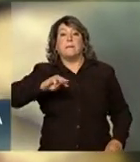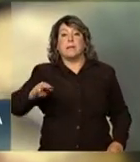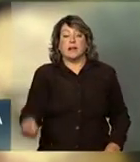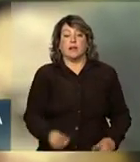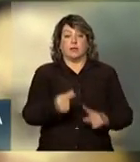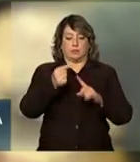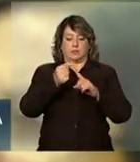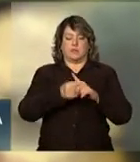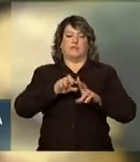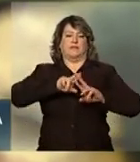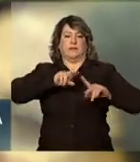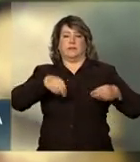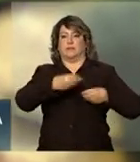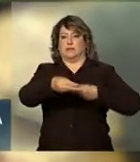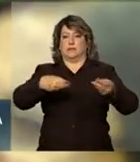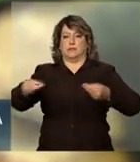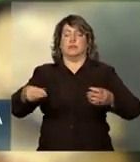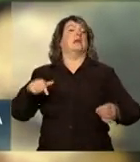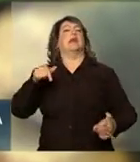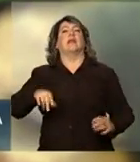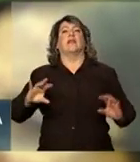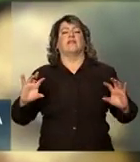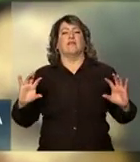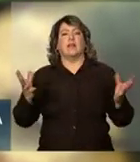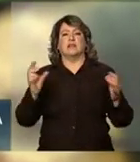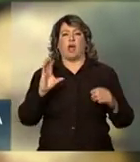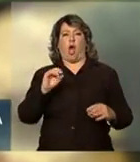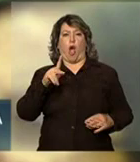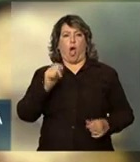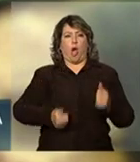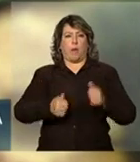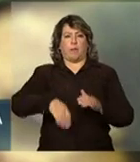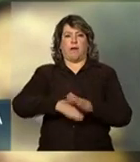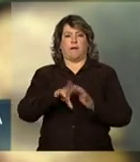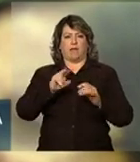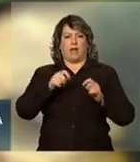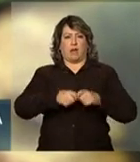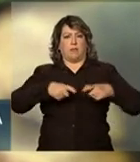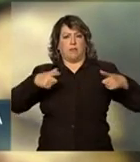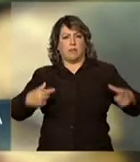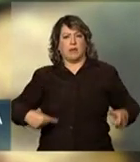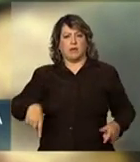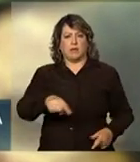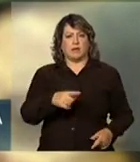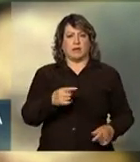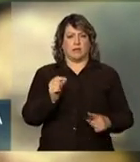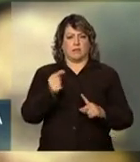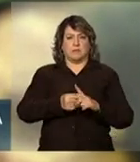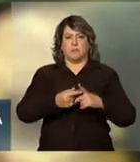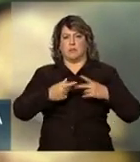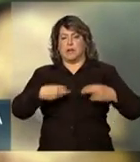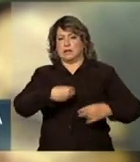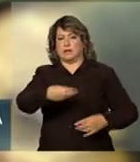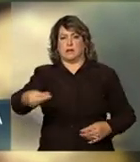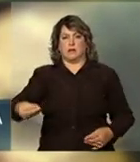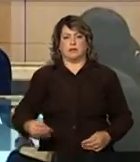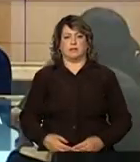milhões de preservativos. Com esses eventos esportivos, vai aumentar esse número de preservativos na